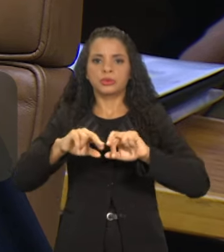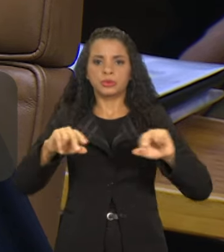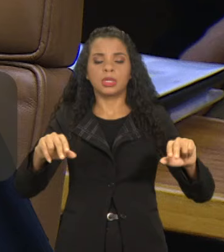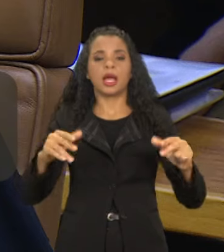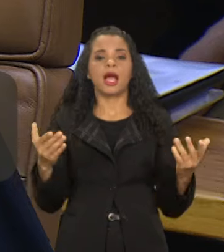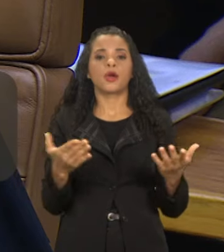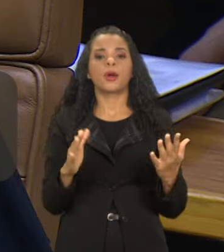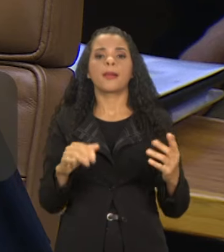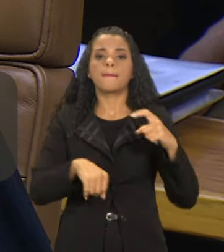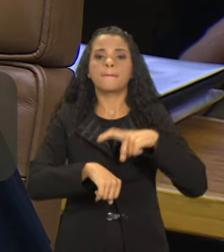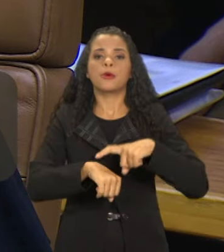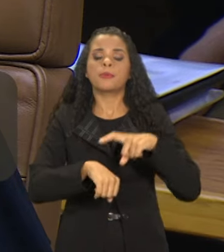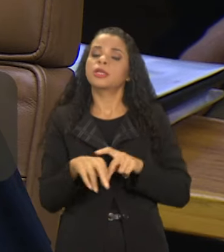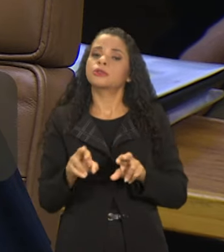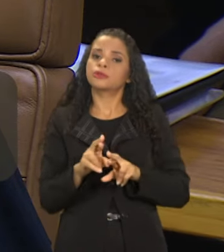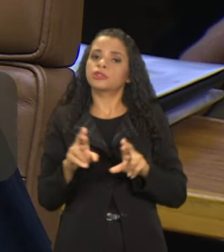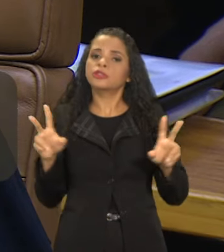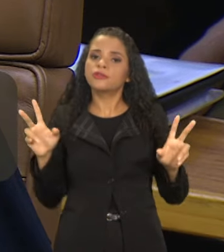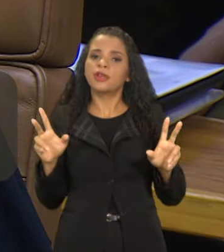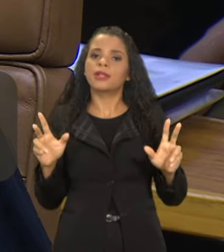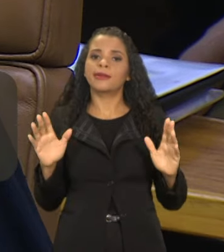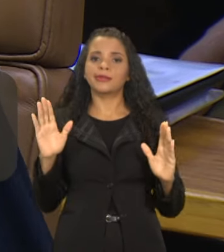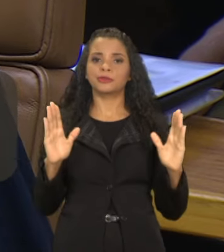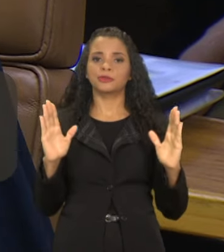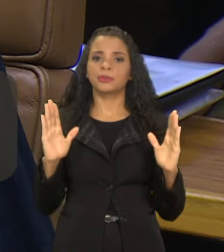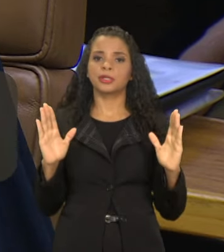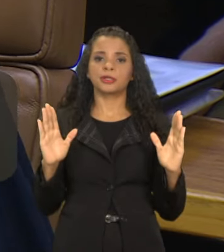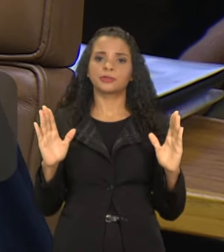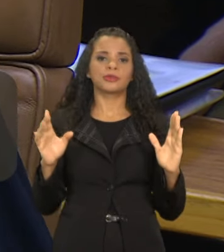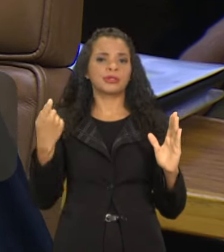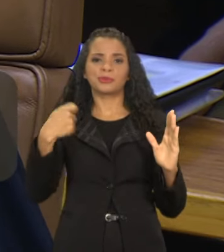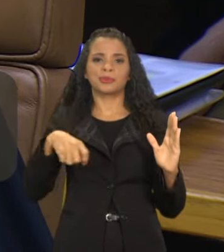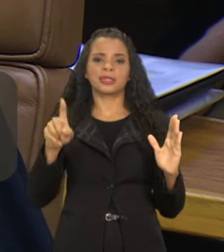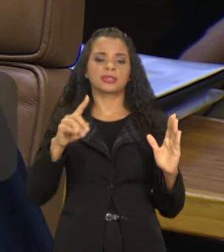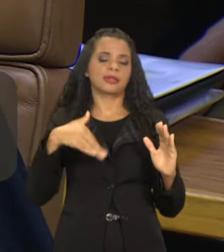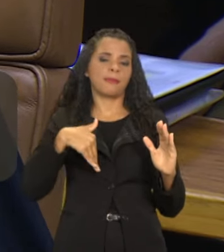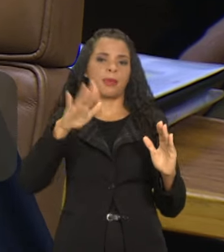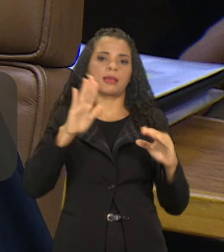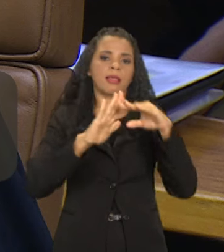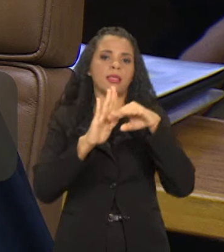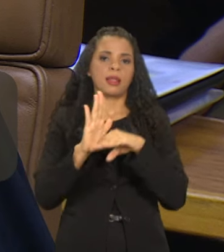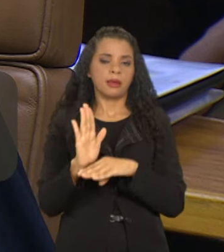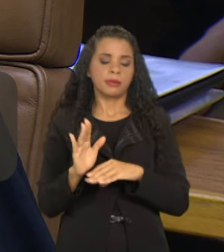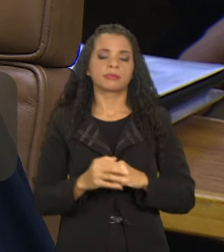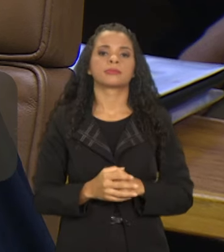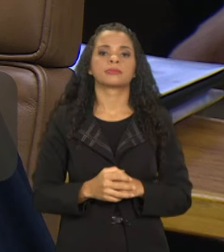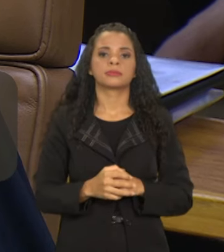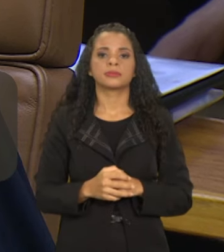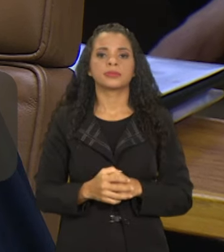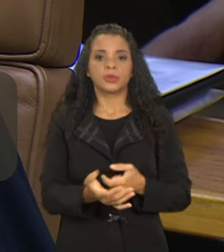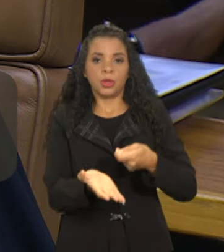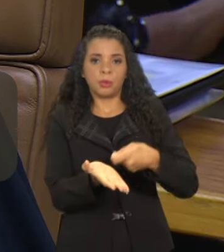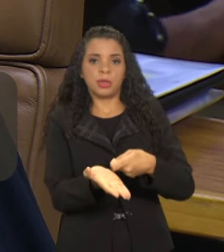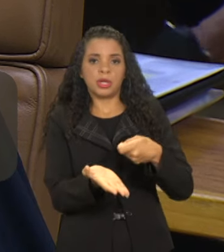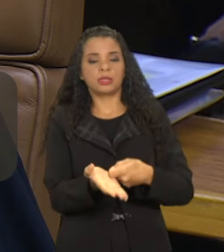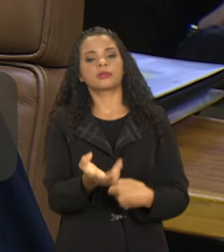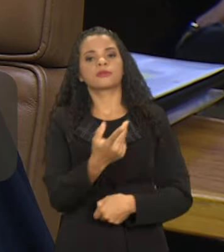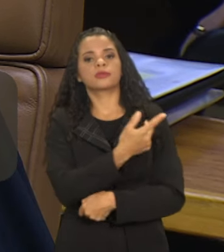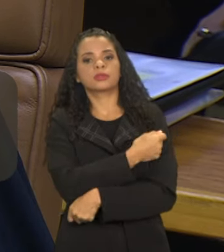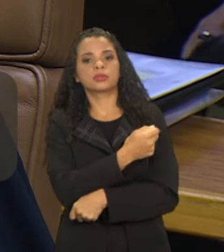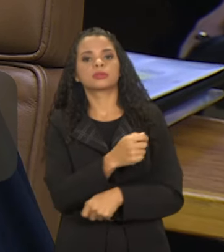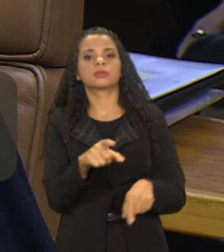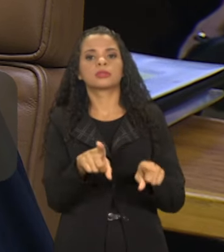diferente de nossa resposta quando essas medidas não são mais necessárias. Volto eu. A obrigatoriedade da vacinação também foi levantada em